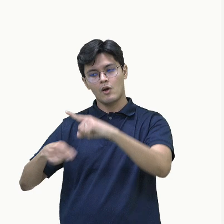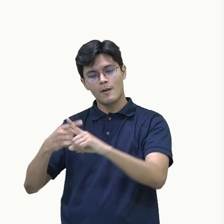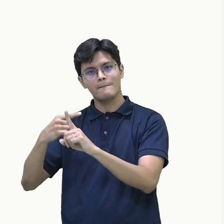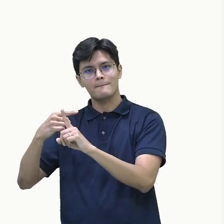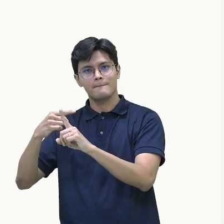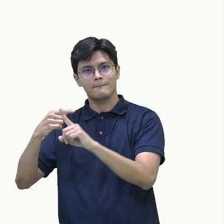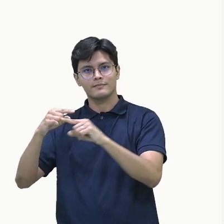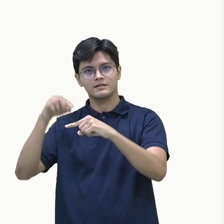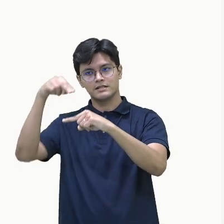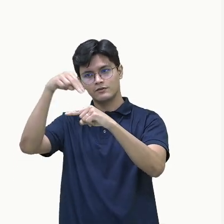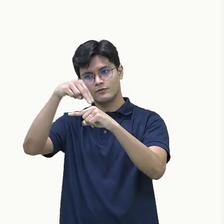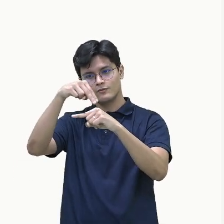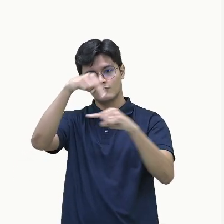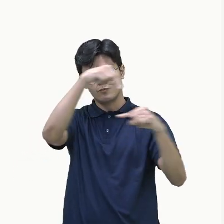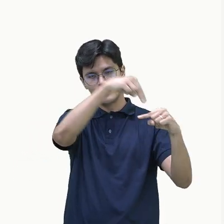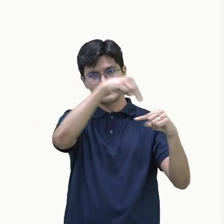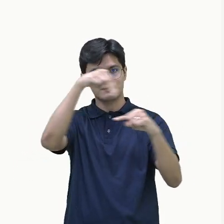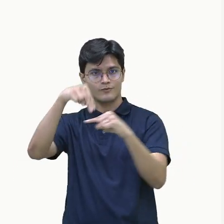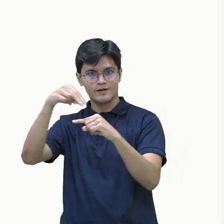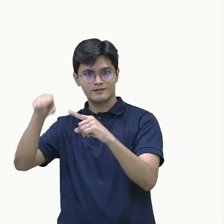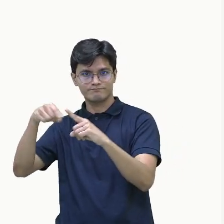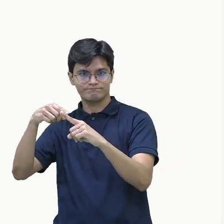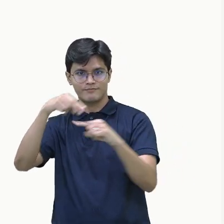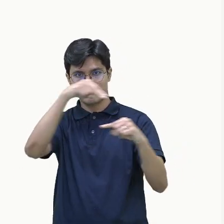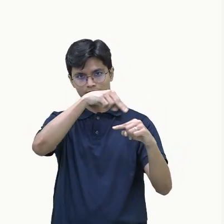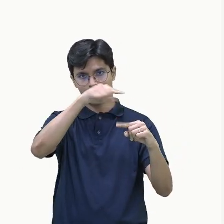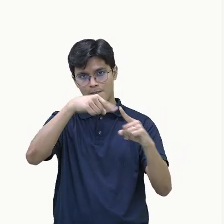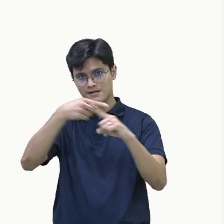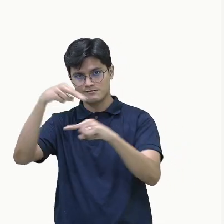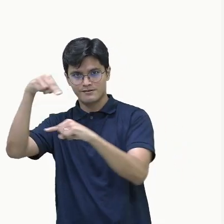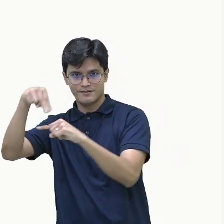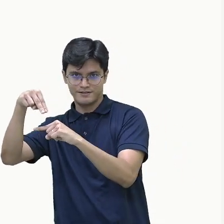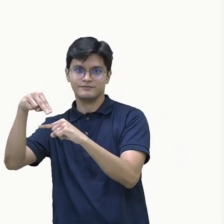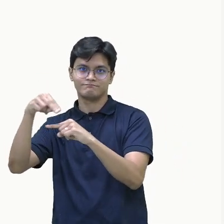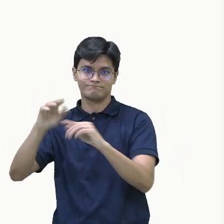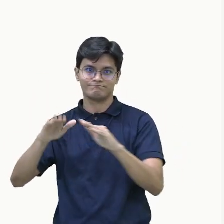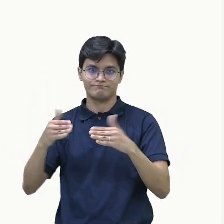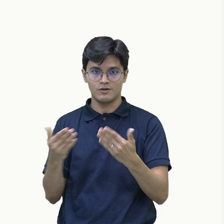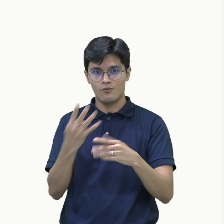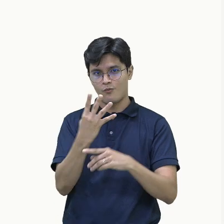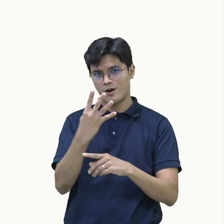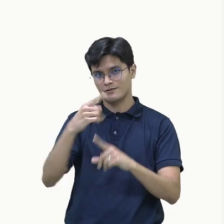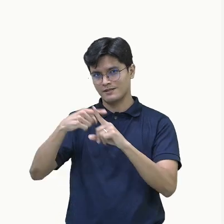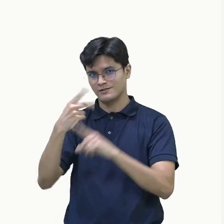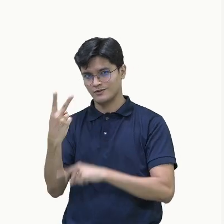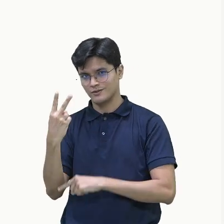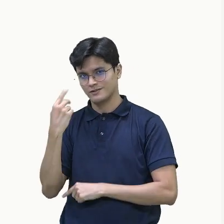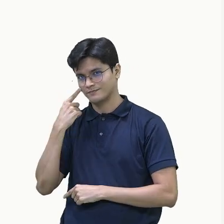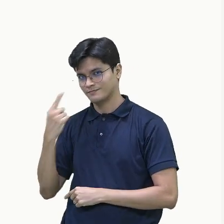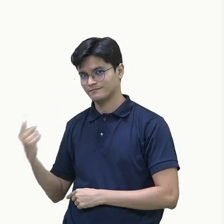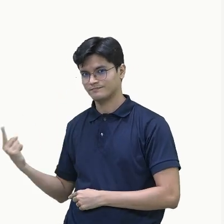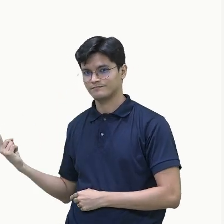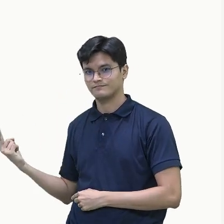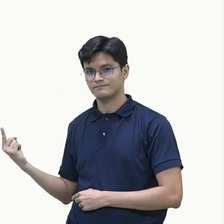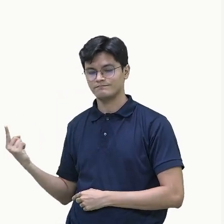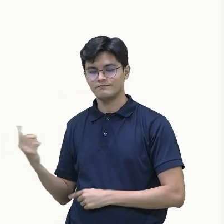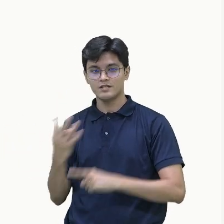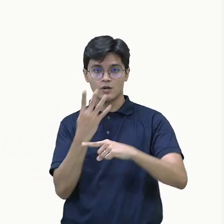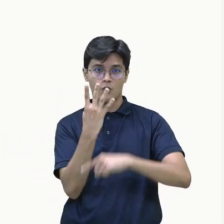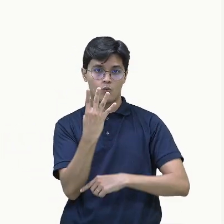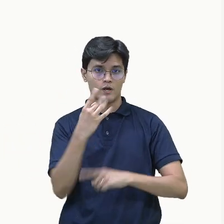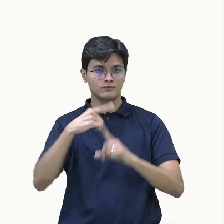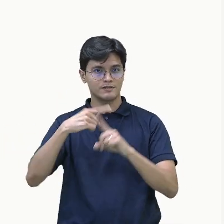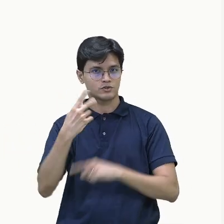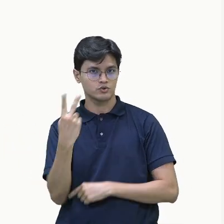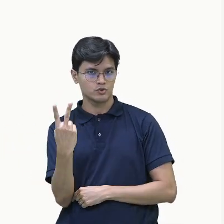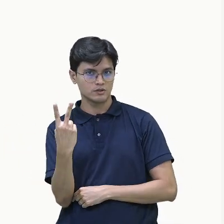os numeradores. Então, vai ficar 4 mais 2. Então, 4 mais 2 é